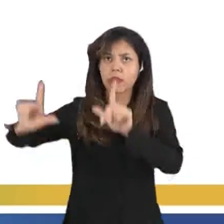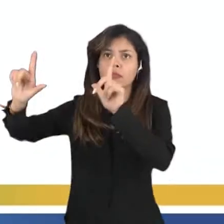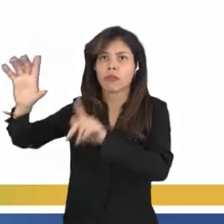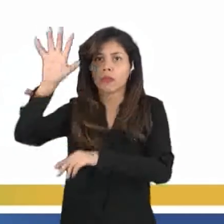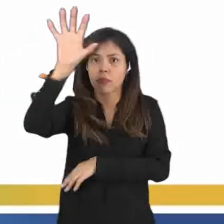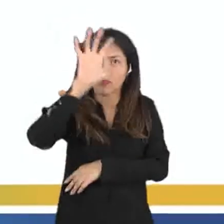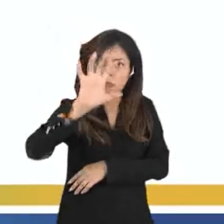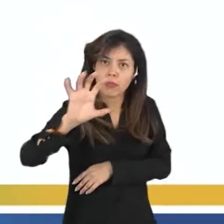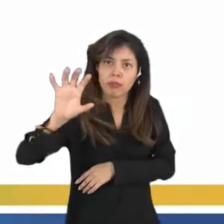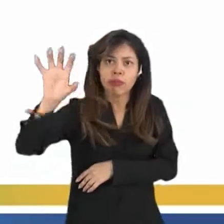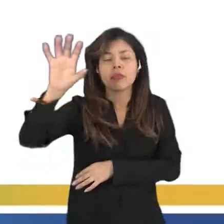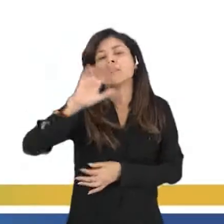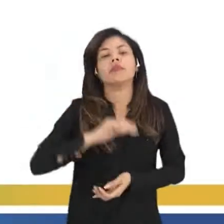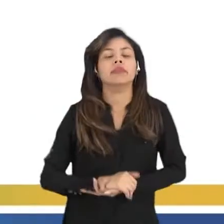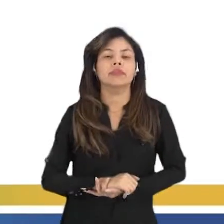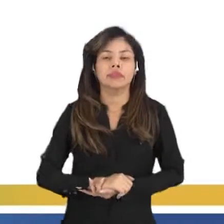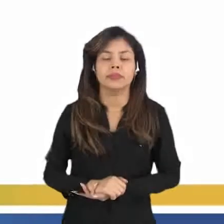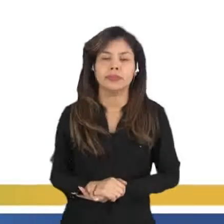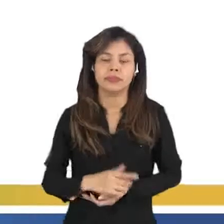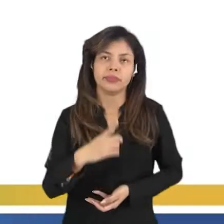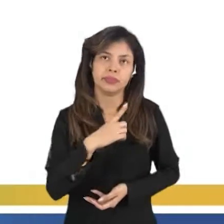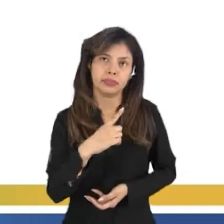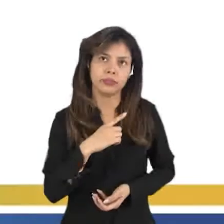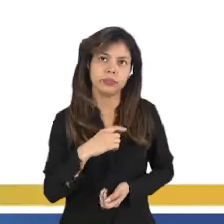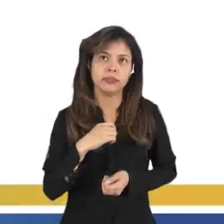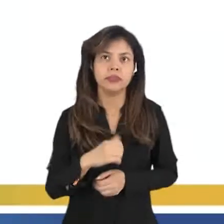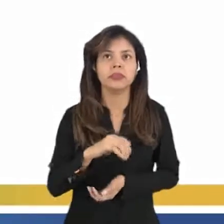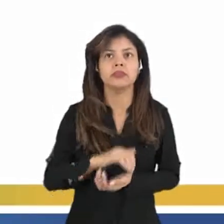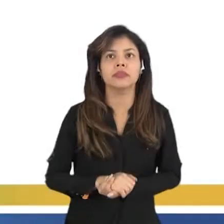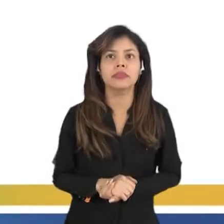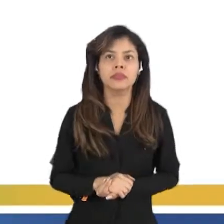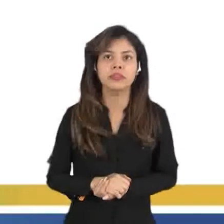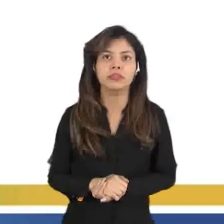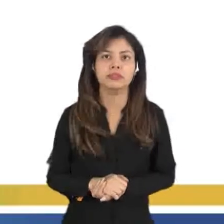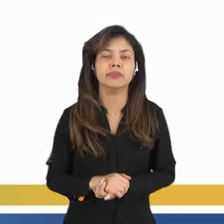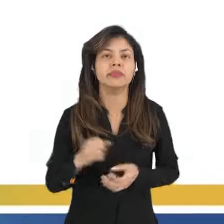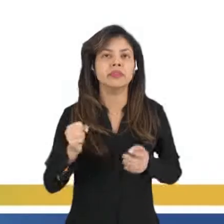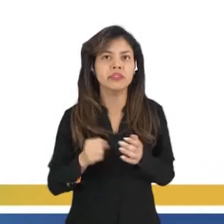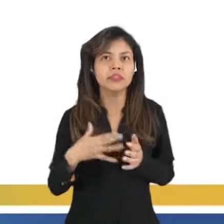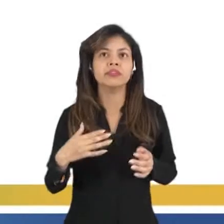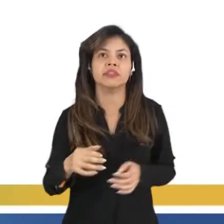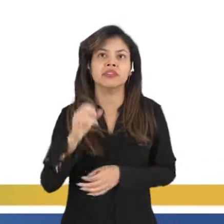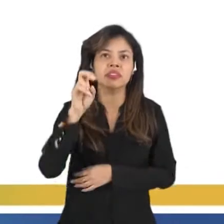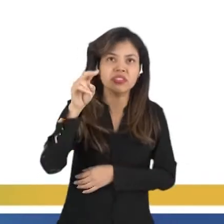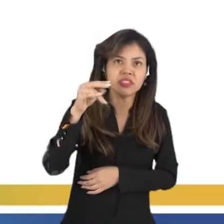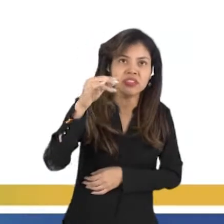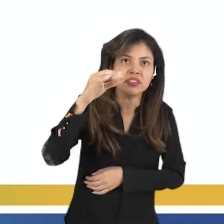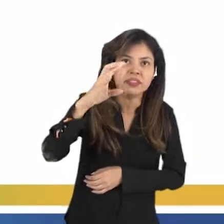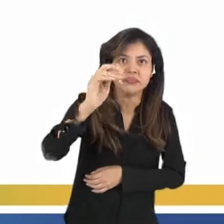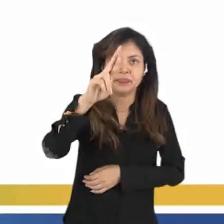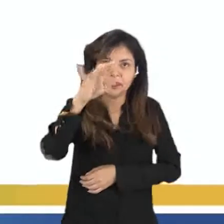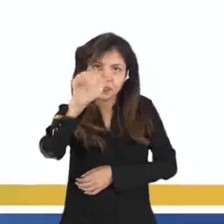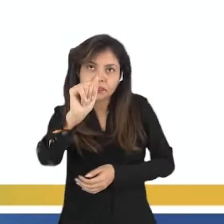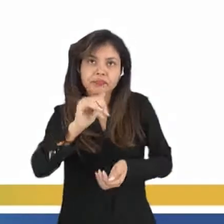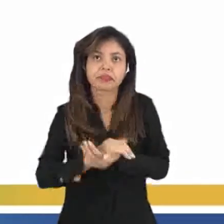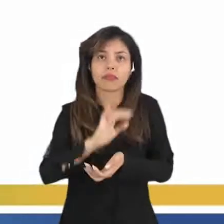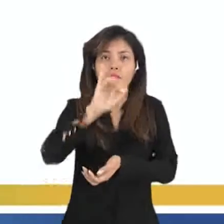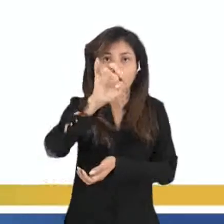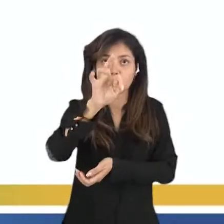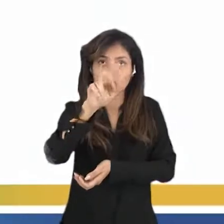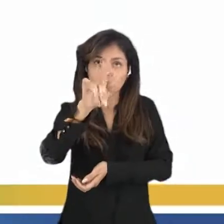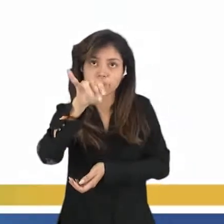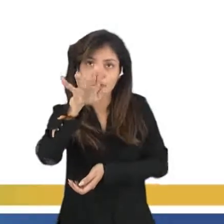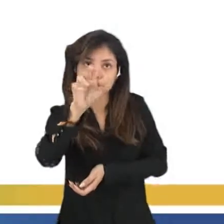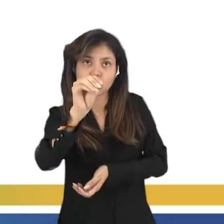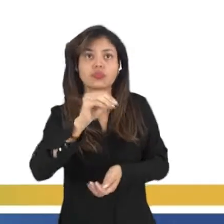na tela aí, você tem a Bósnia-Herzegovina, Croácia, Iugoslávia, Macedônia. Então é uma região